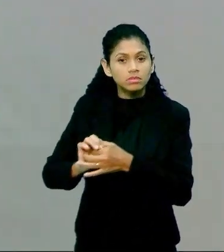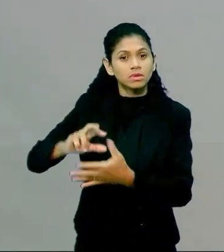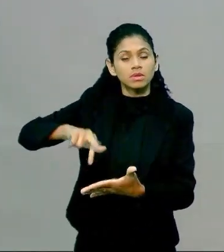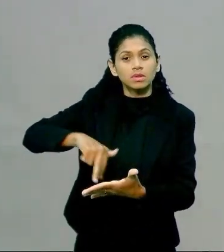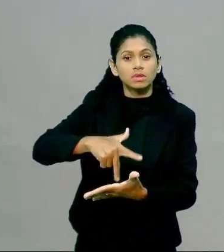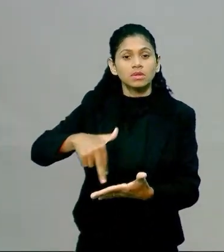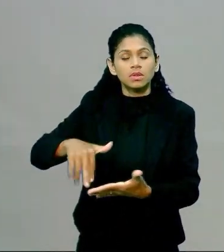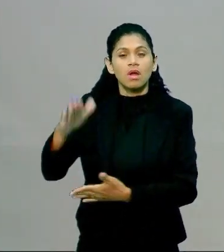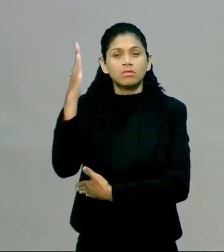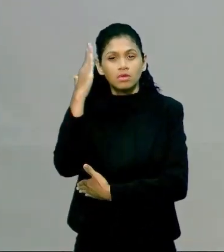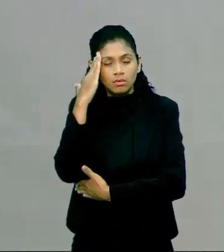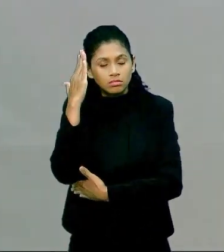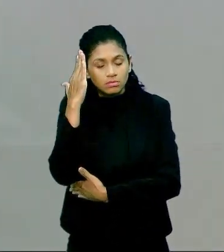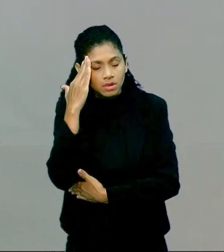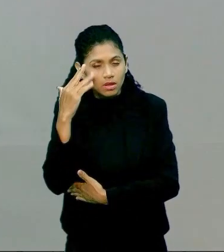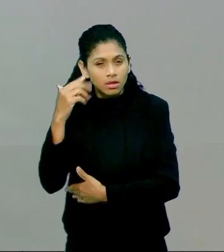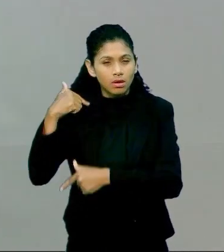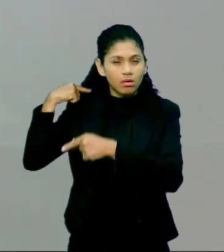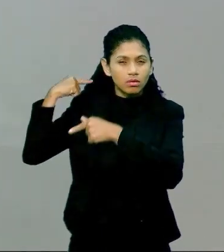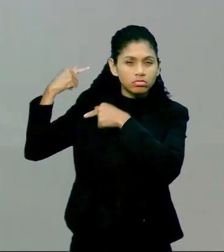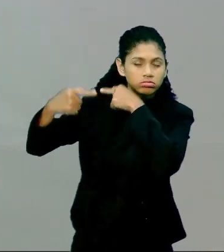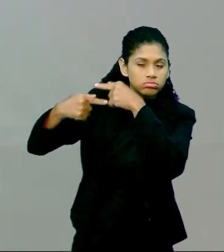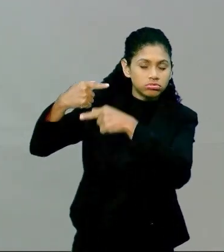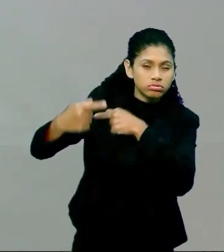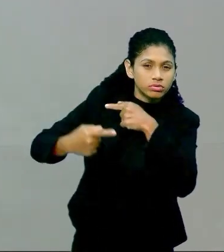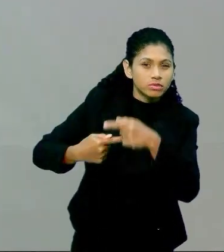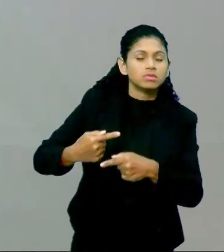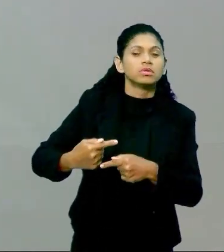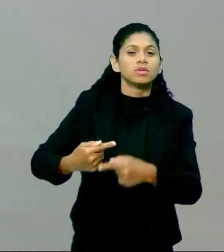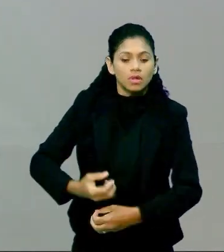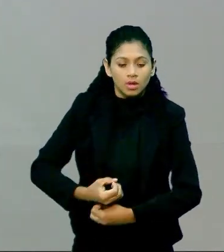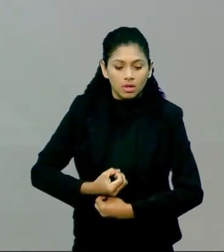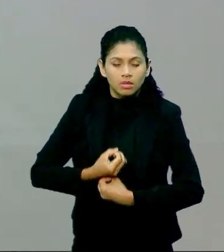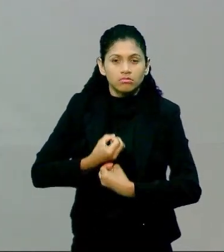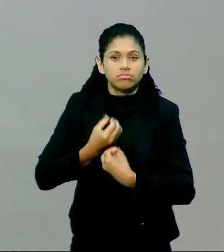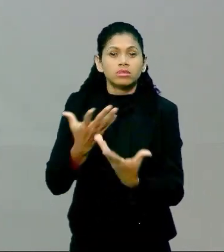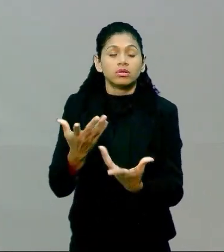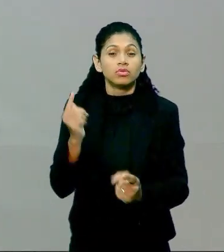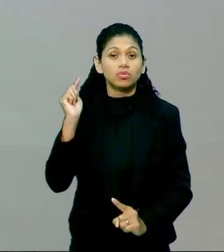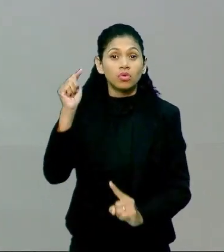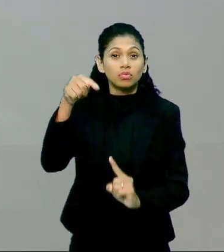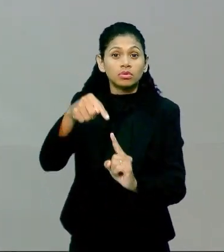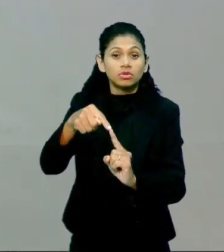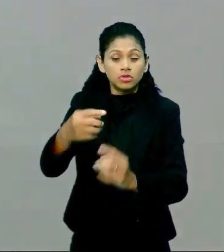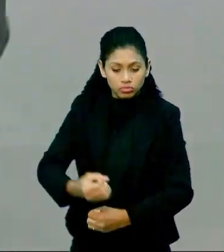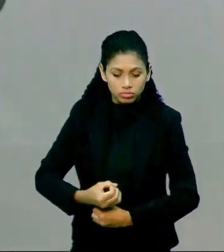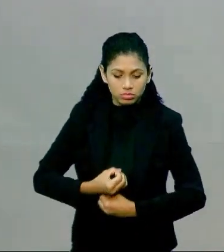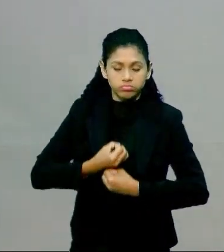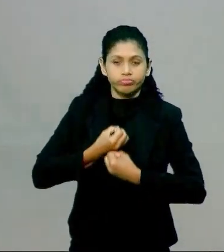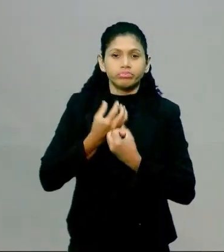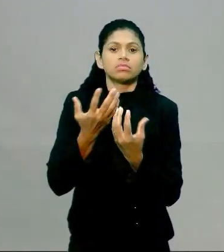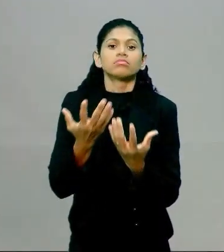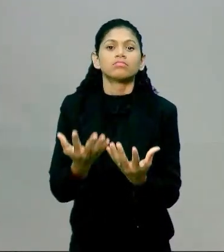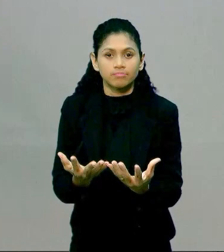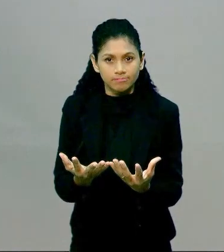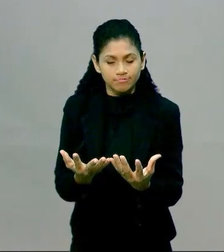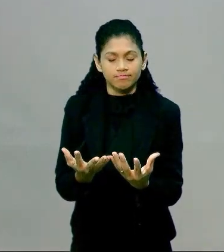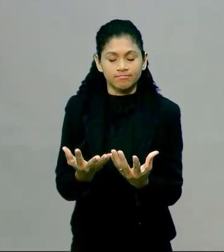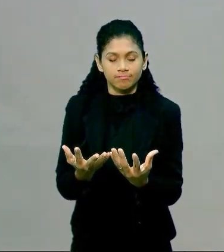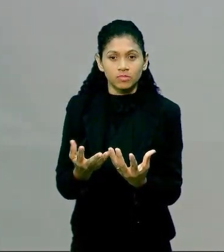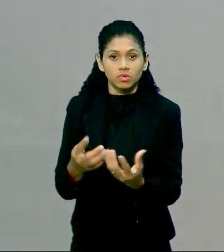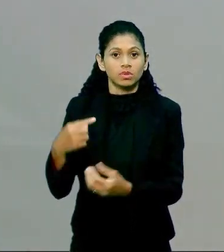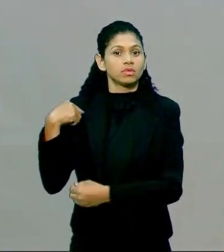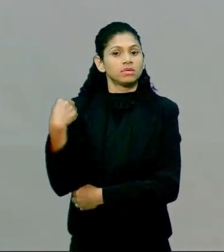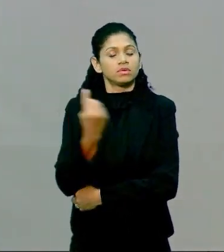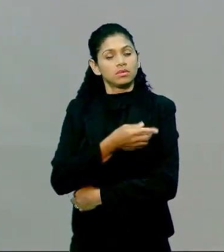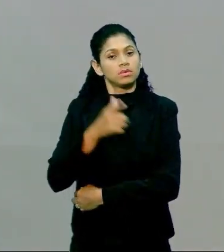dança, sabendo que ela vem da manifestação, da intenção de se expressar, a gente vai